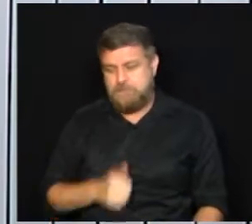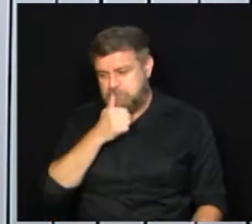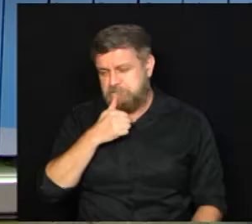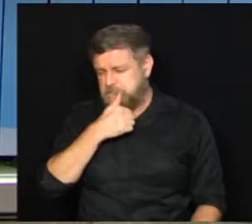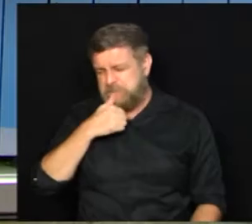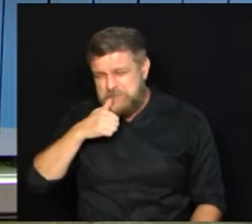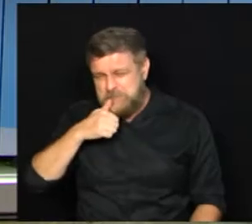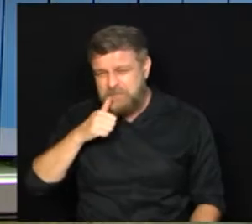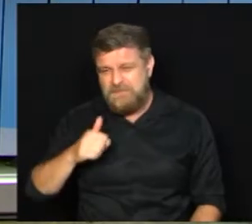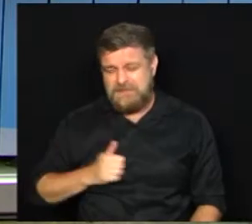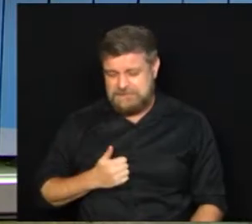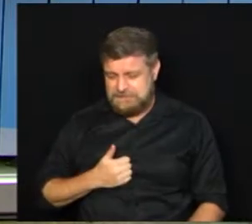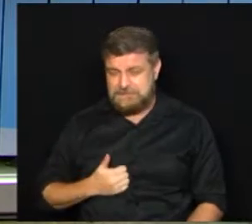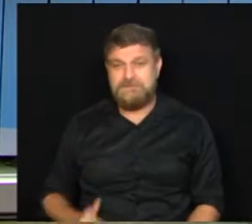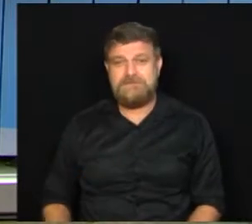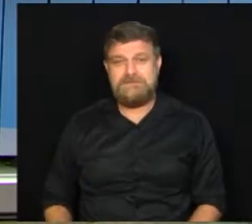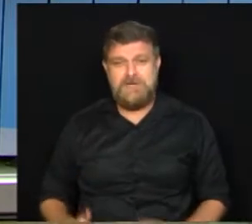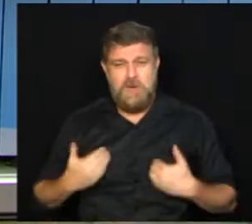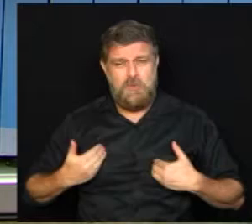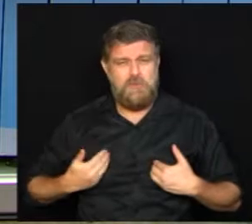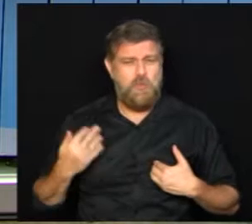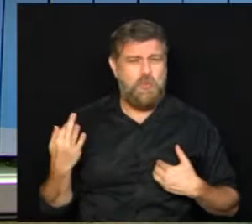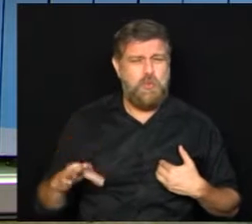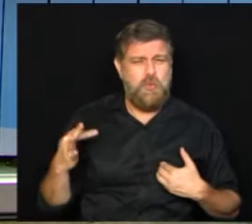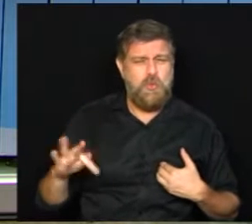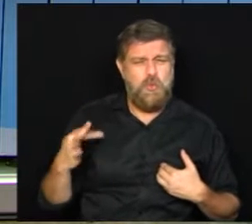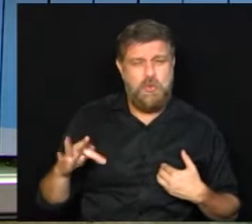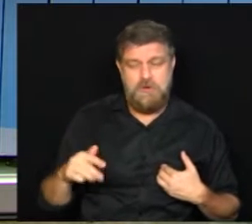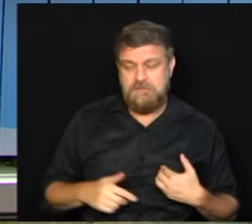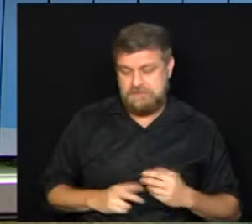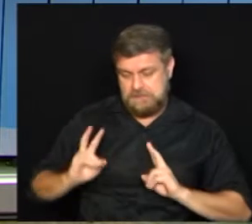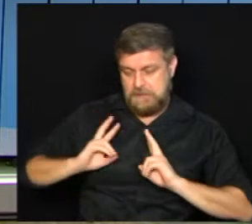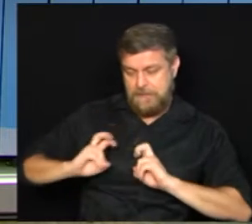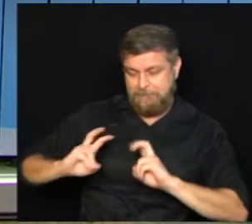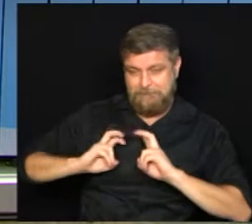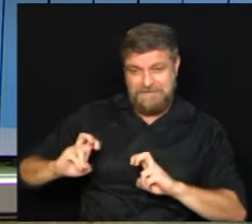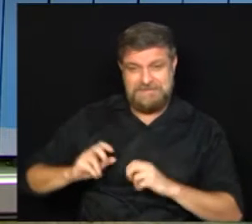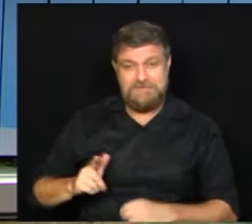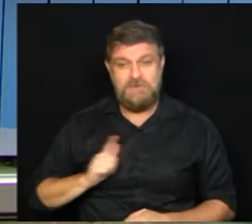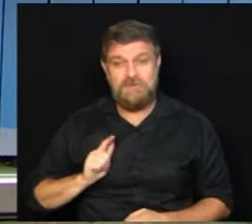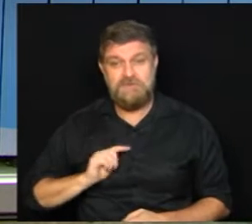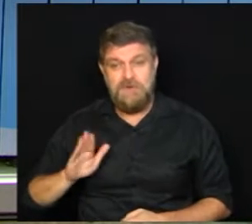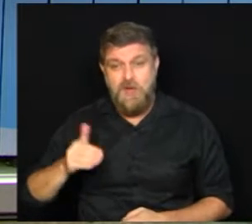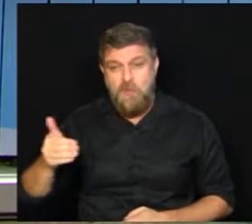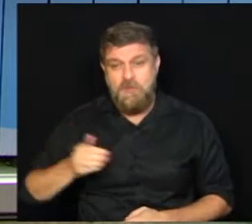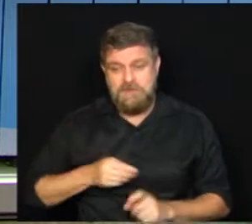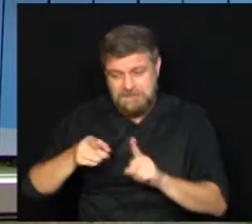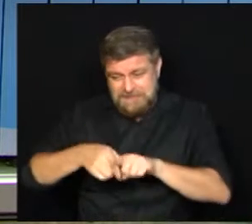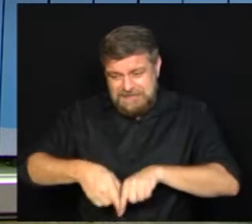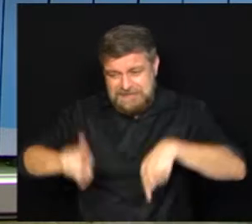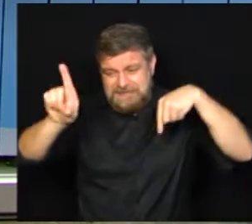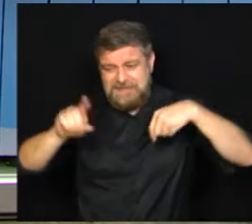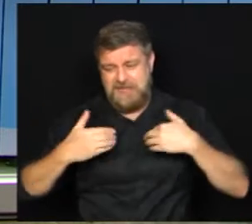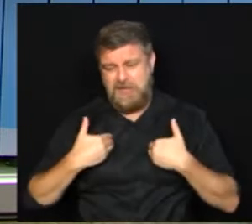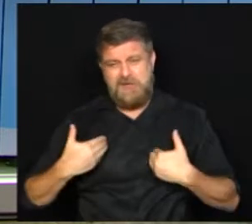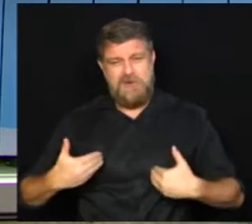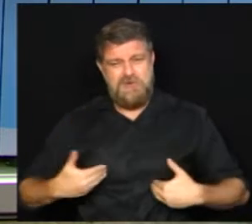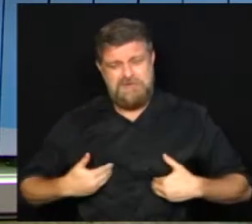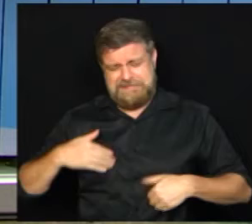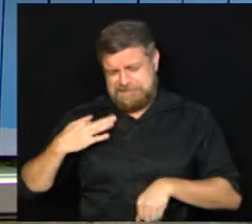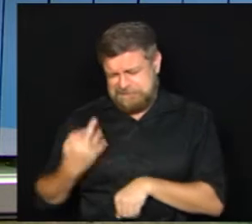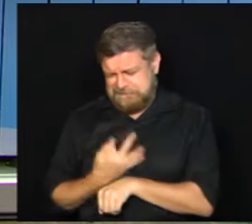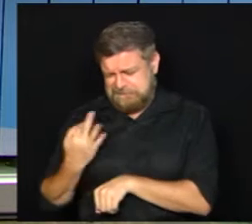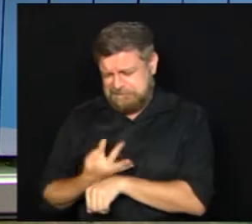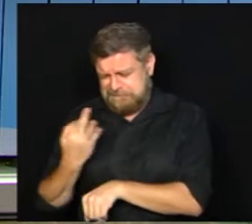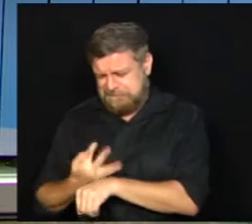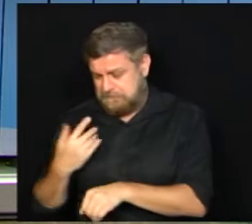de ponta e as lesões também, né? Você chegou a perceber isso cedo, o quanto que a ginástica ela explora o corpo,